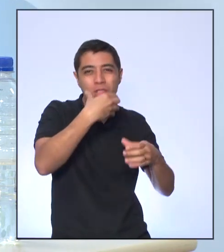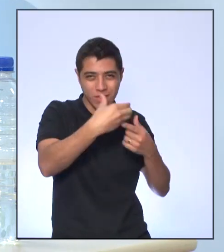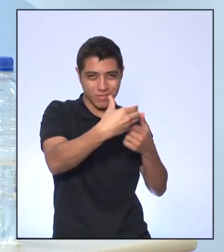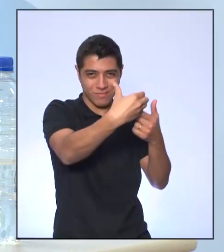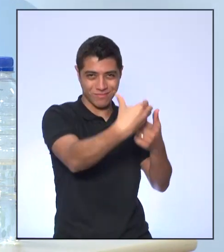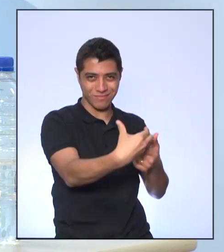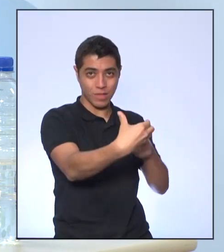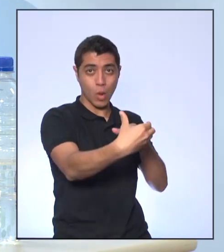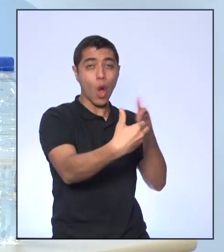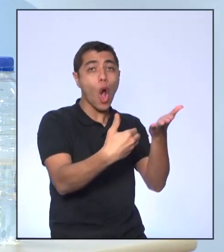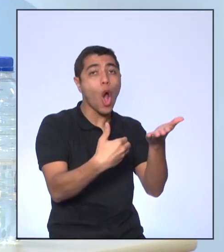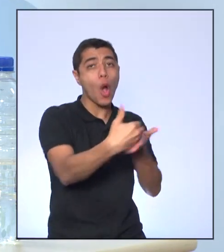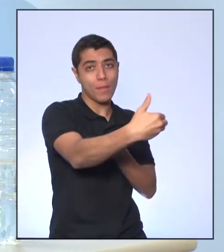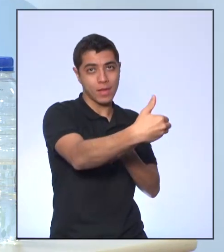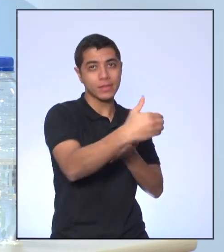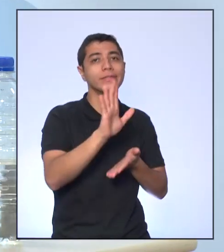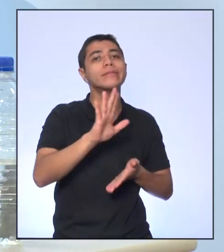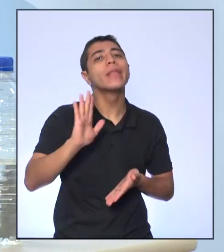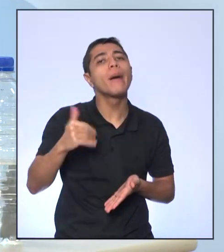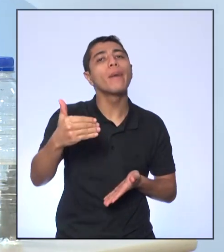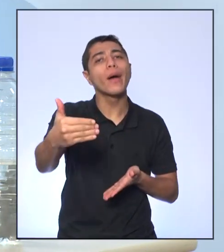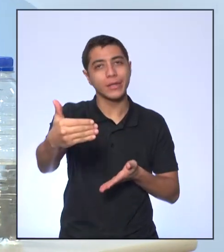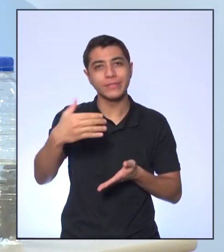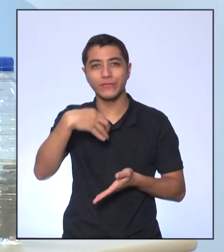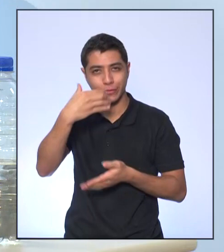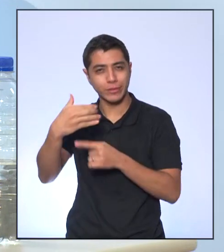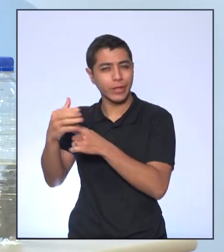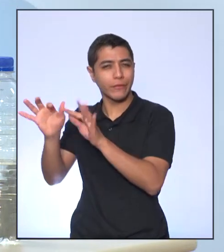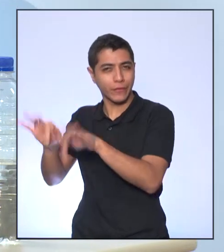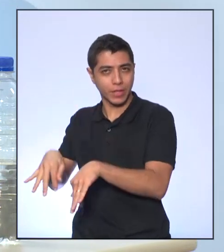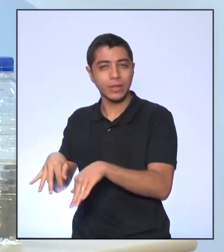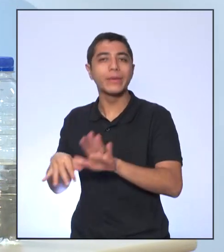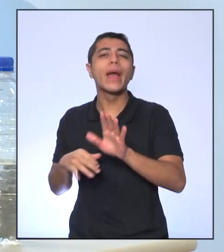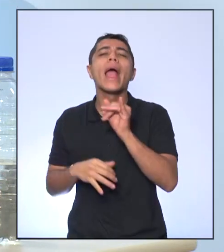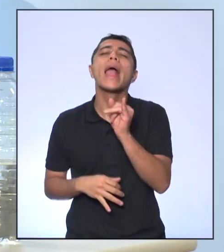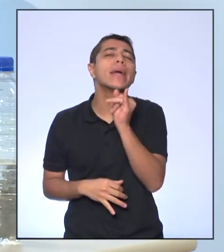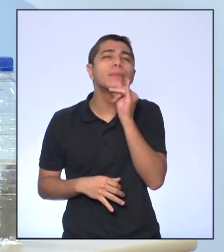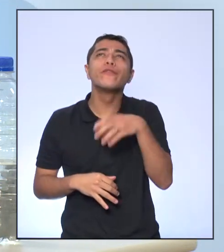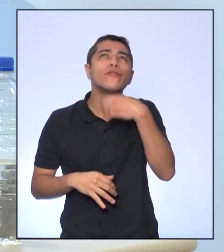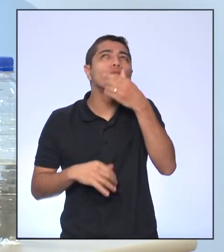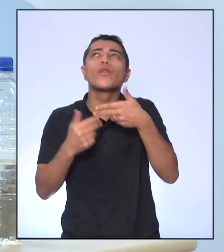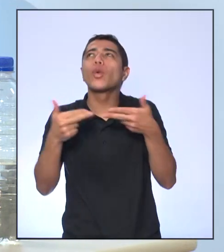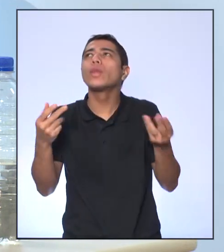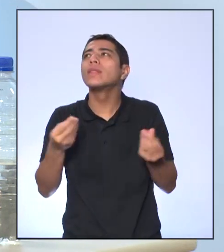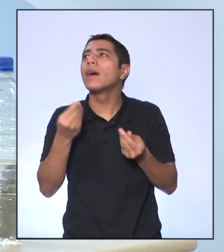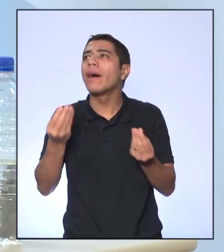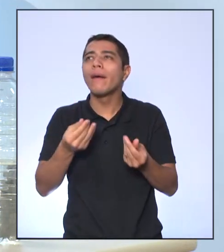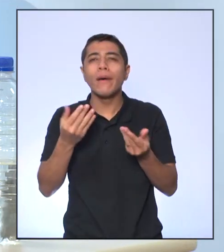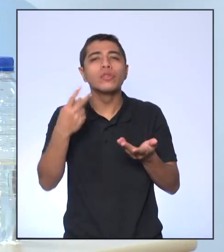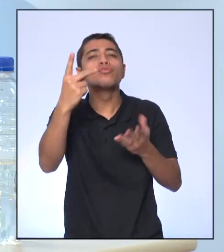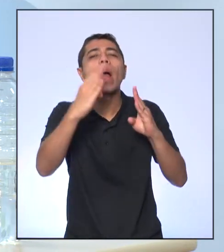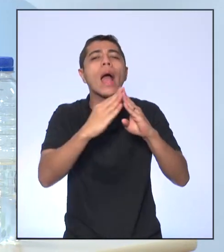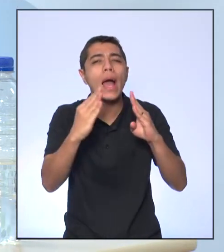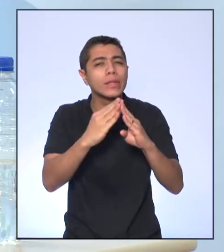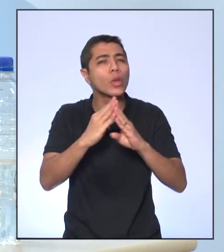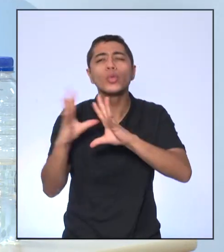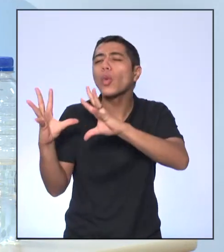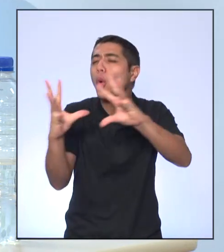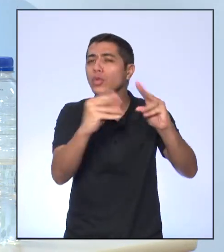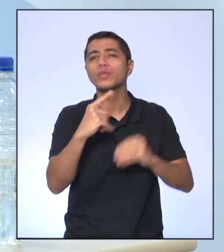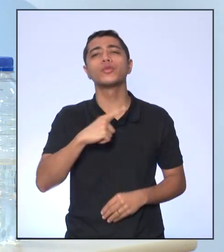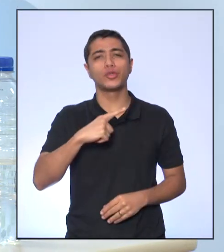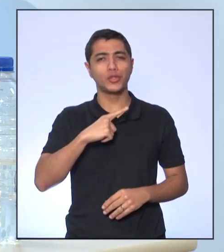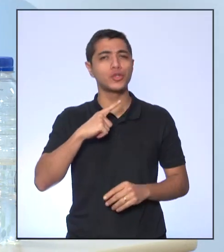Então, vamos imaginar uma fruta, todo mundo tem na casa, né? Banana. Vamos imaginar uma banana. Se eu tenho lá minha